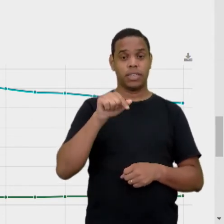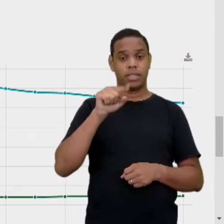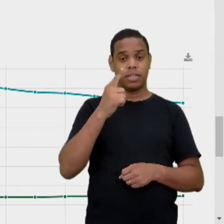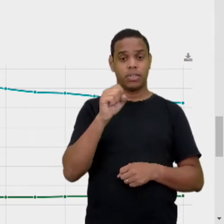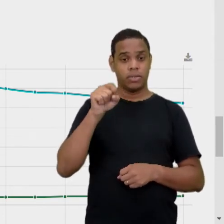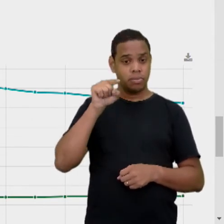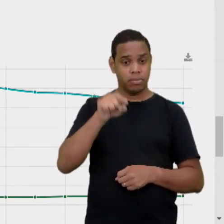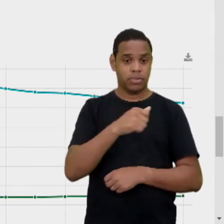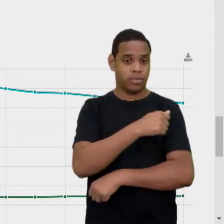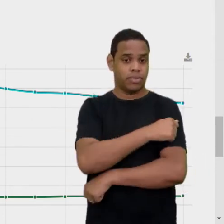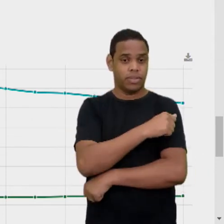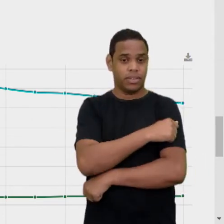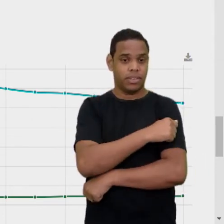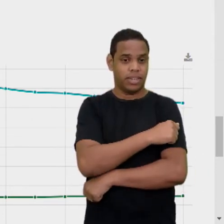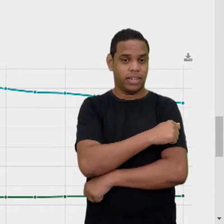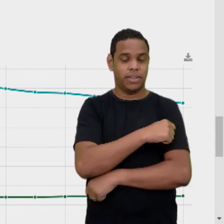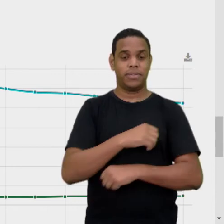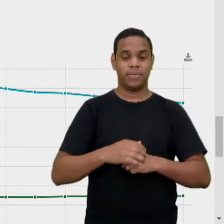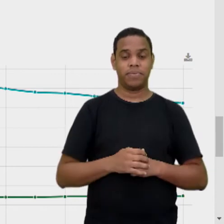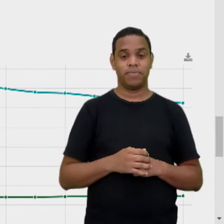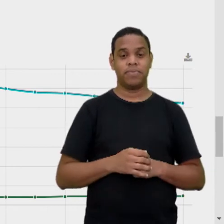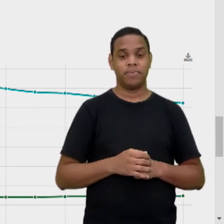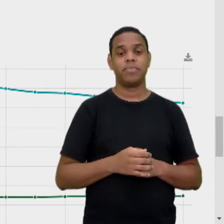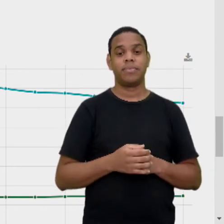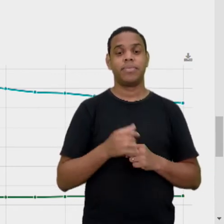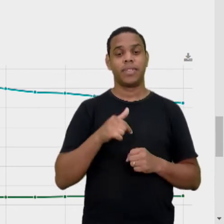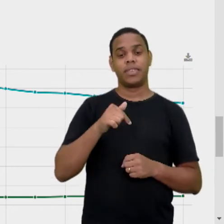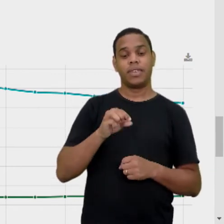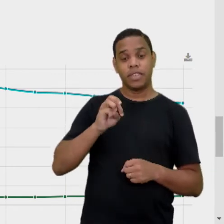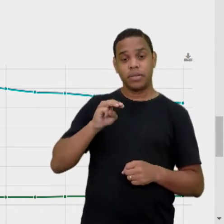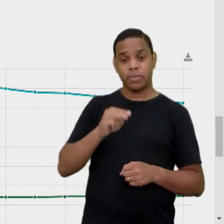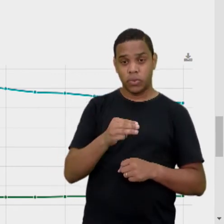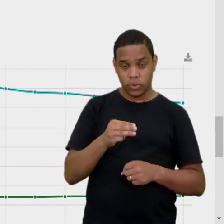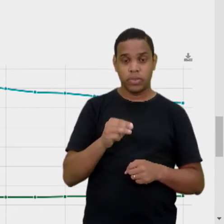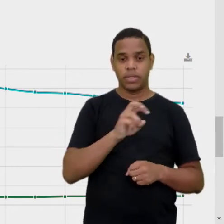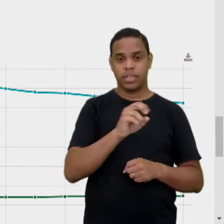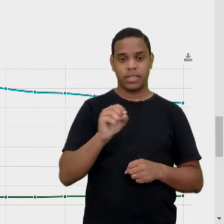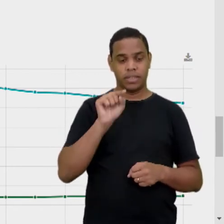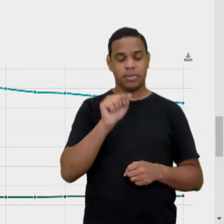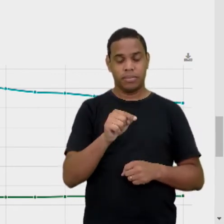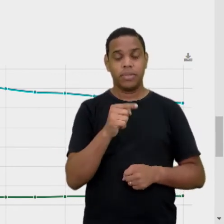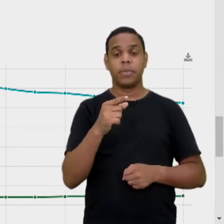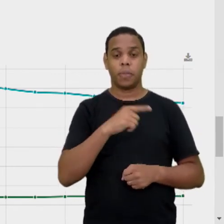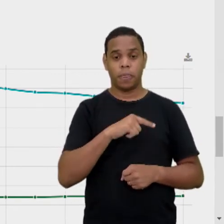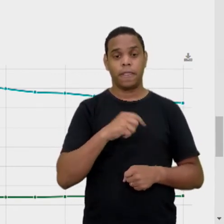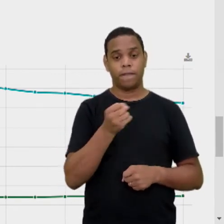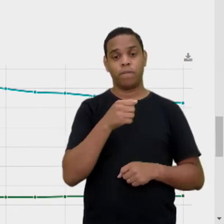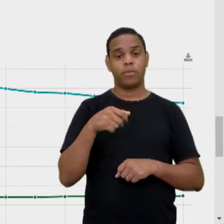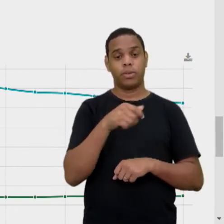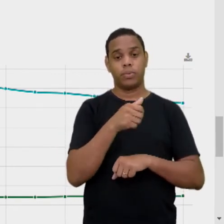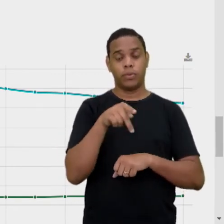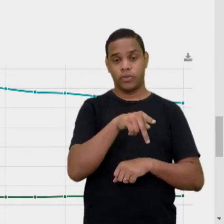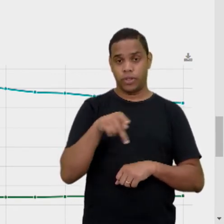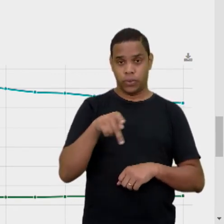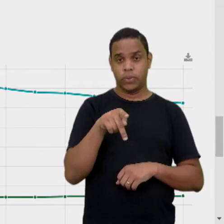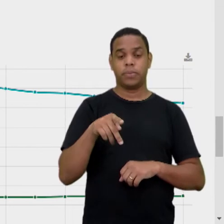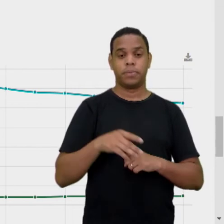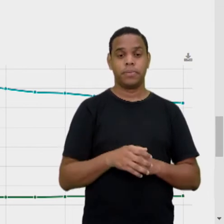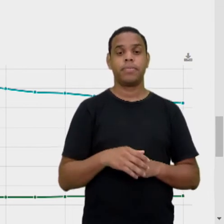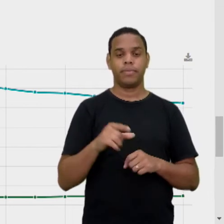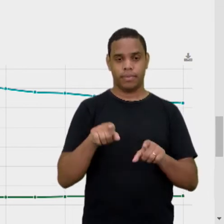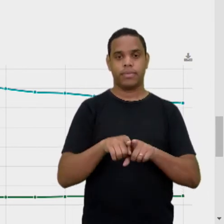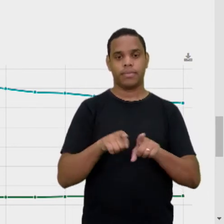alunos. Matrículas no ensino médio, mais de 7 milhões e meio, né? Aí nós temos os professores, docentes, né?